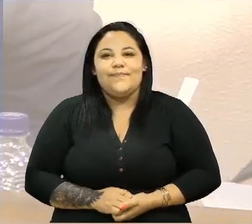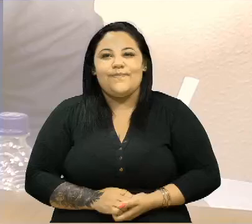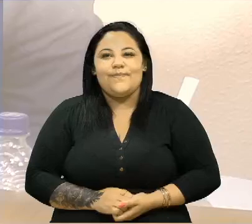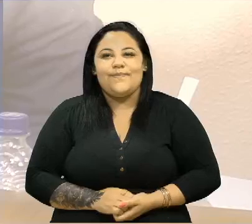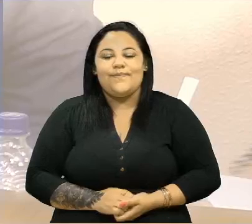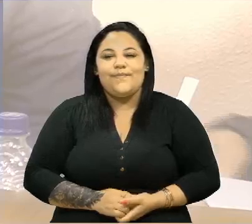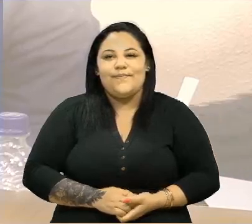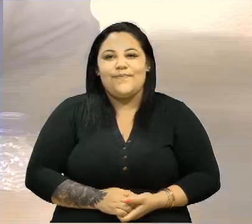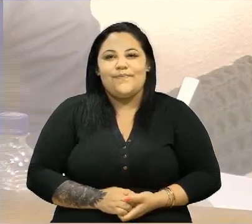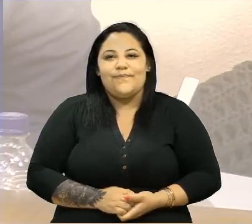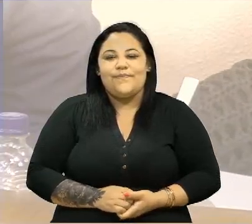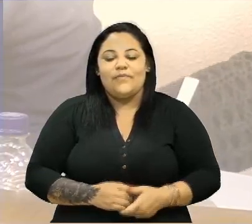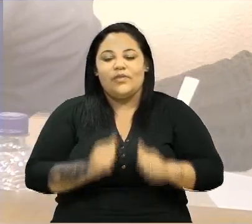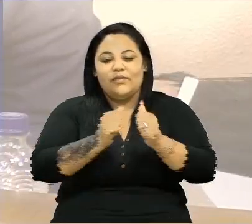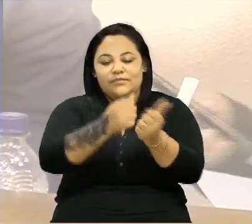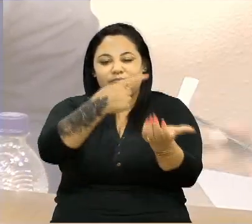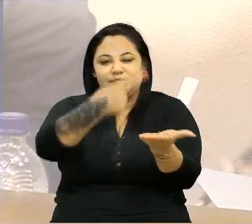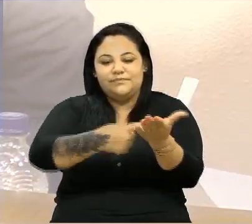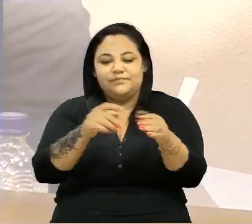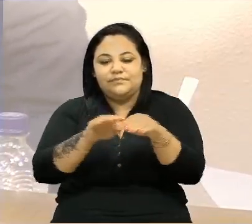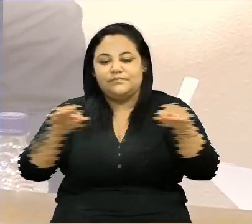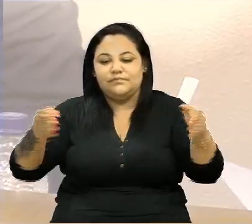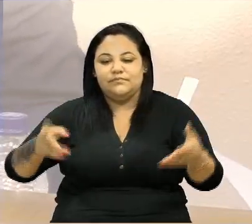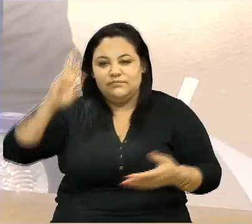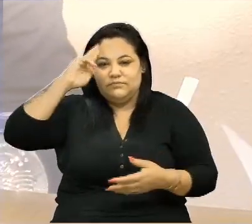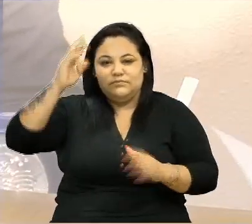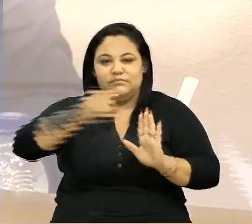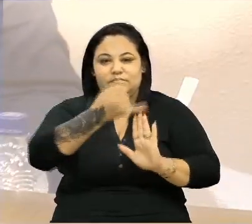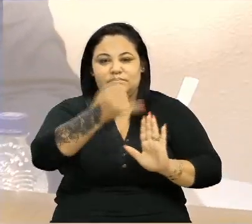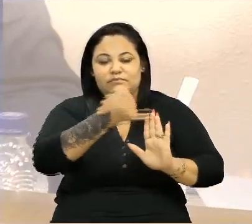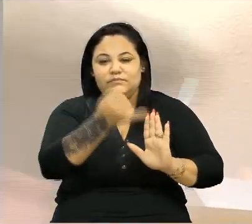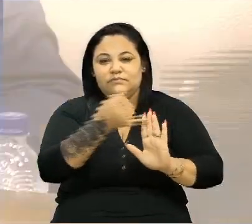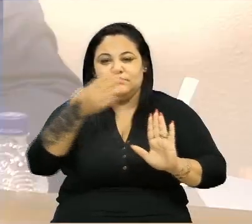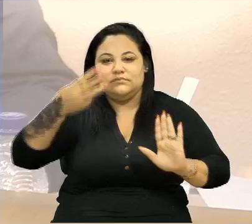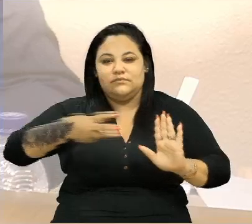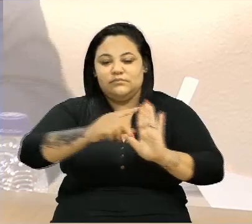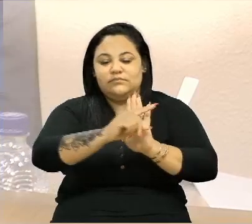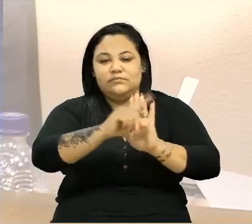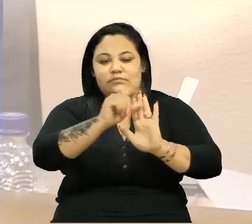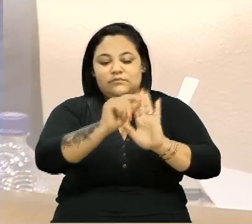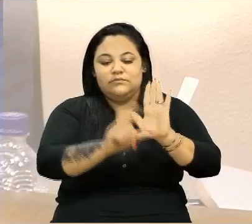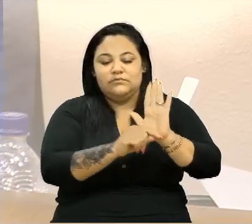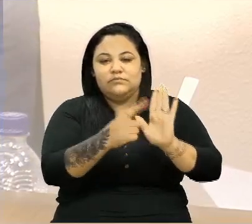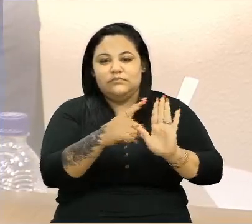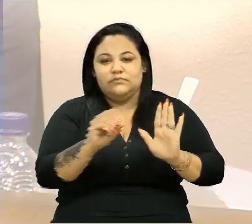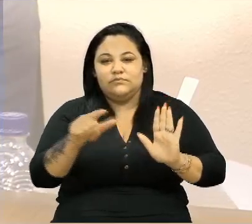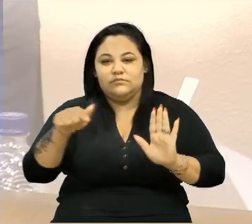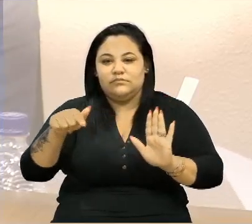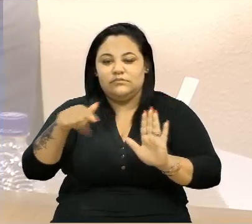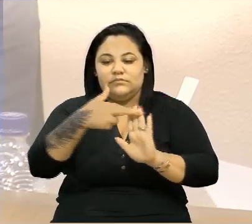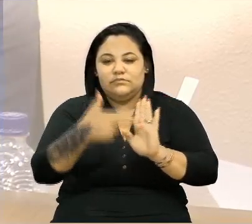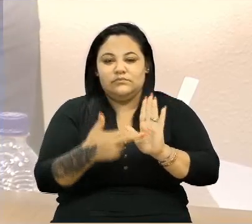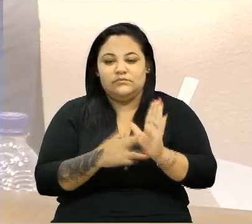Com a anuência da mesa diretora, nos termos do inciso 3 do artigo 107 do Regimento Interno,